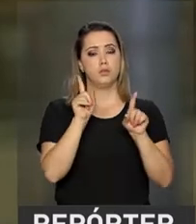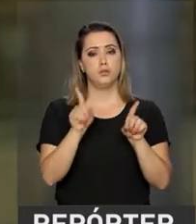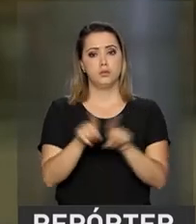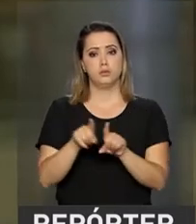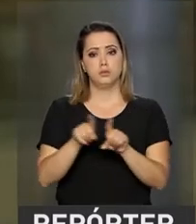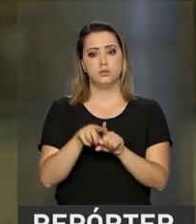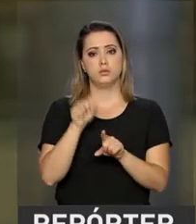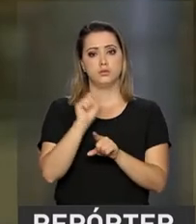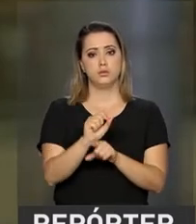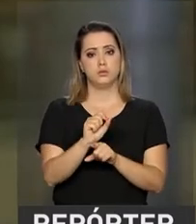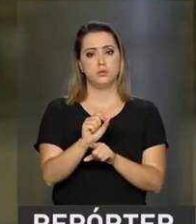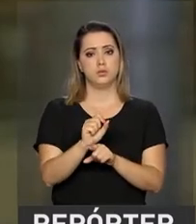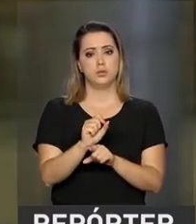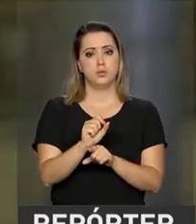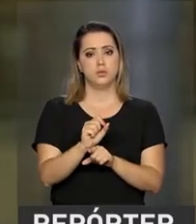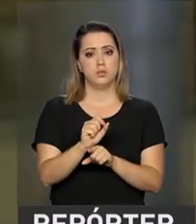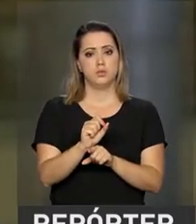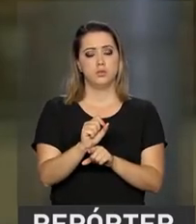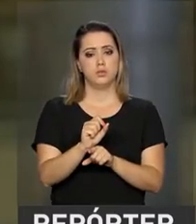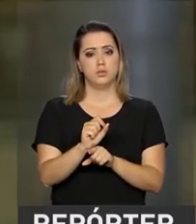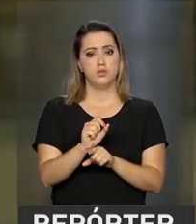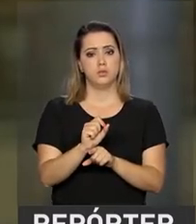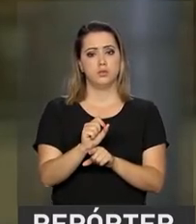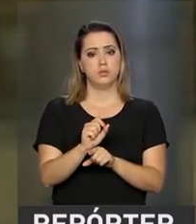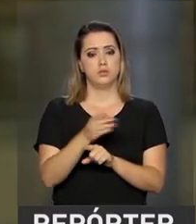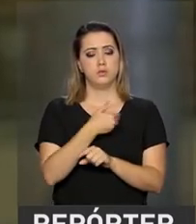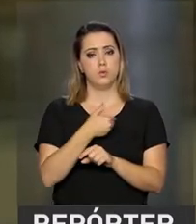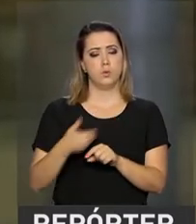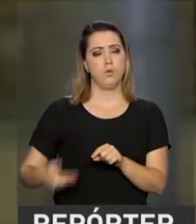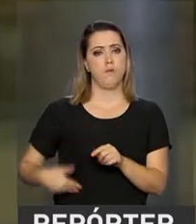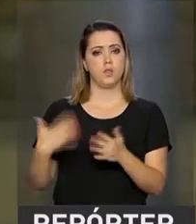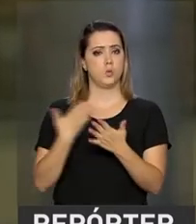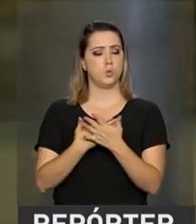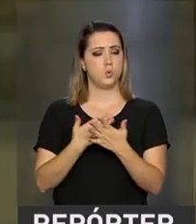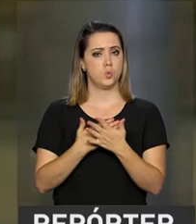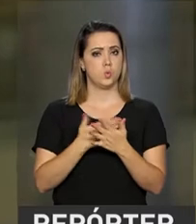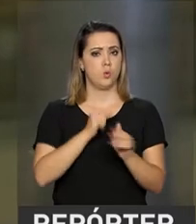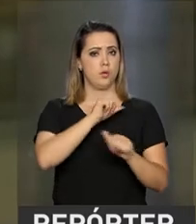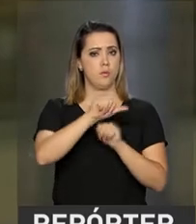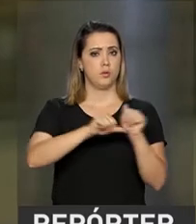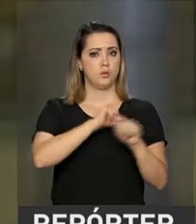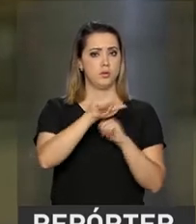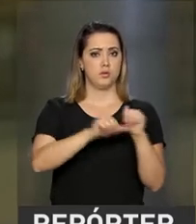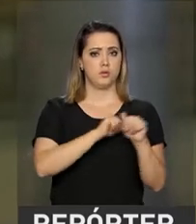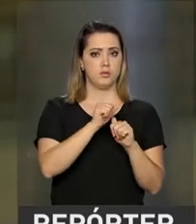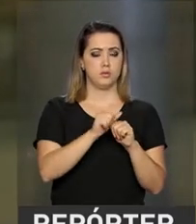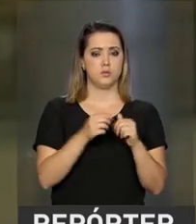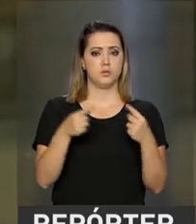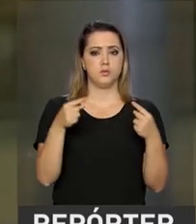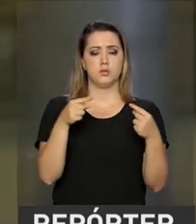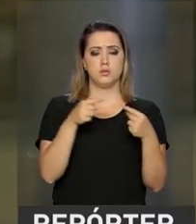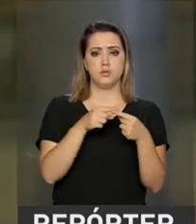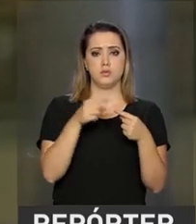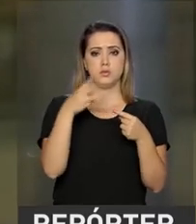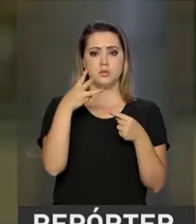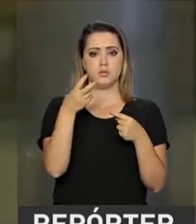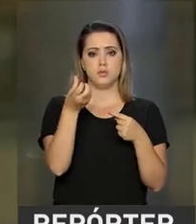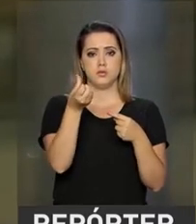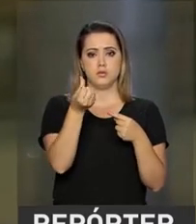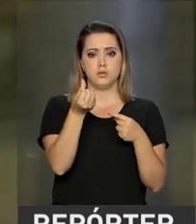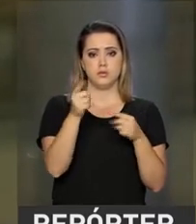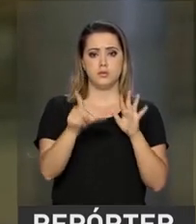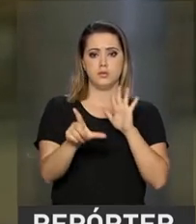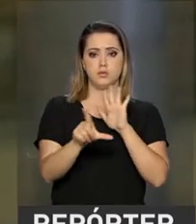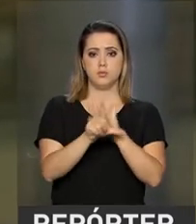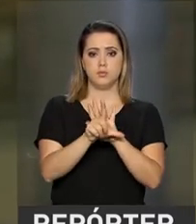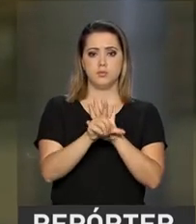institucional sérgio chegou em também disse que o governo estuda mudanças até 36 mudanças legislativas